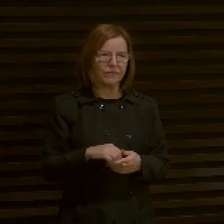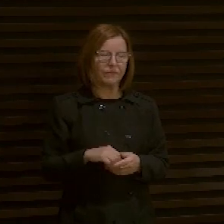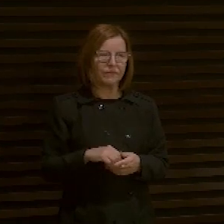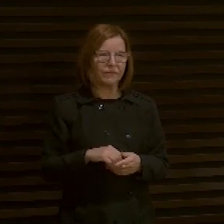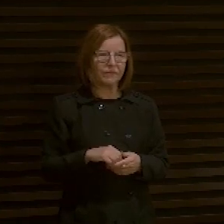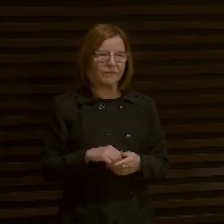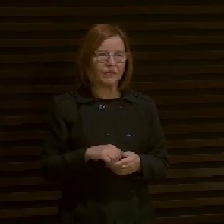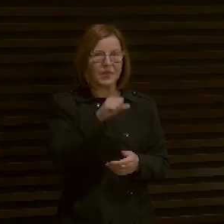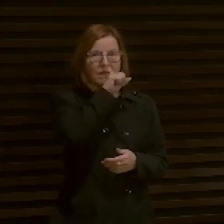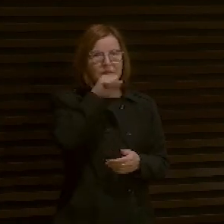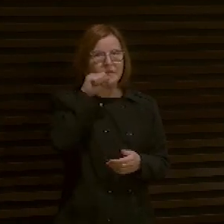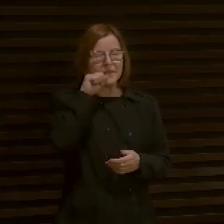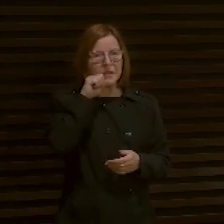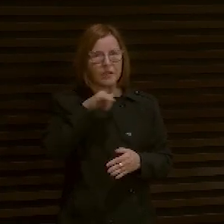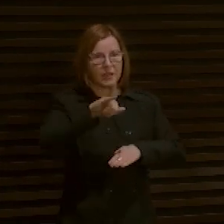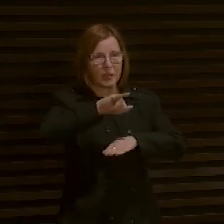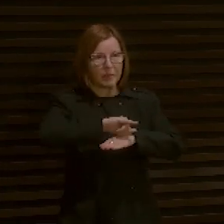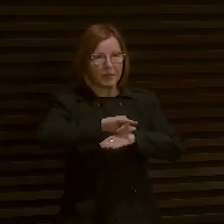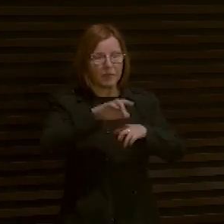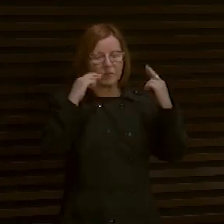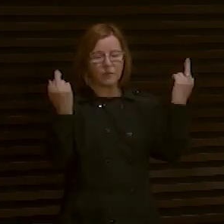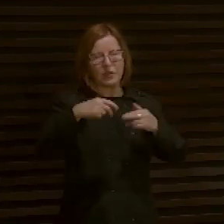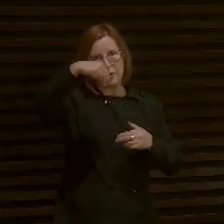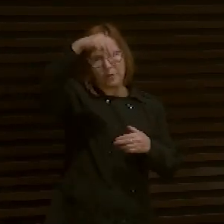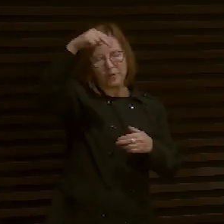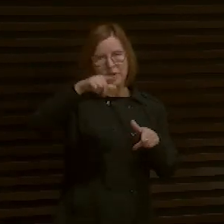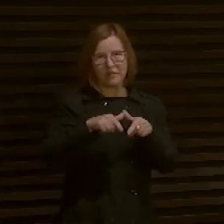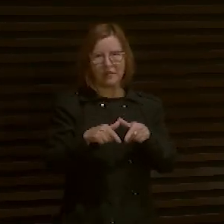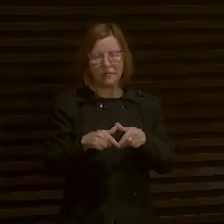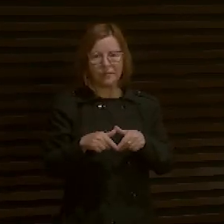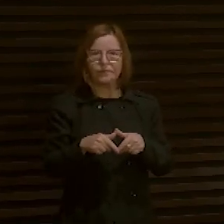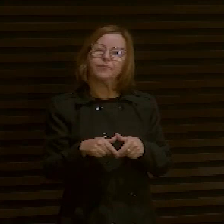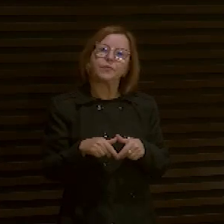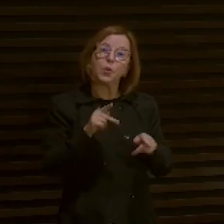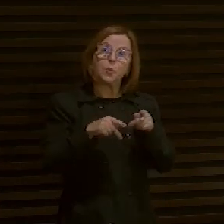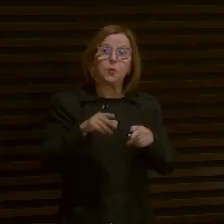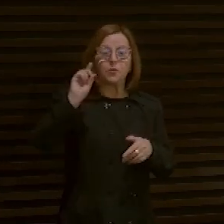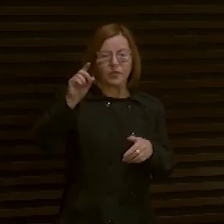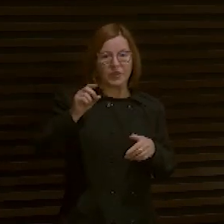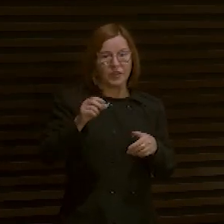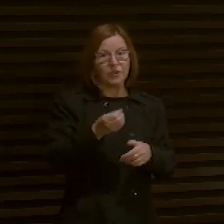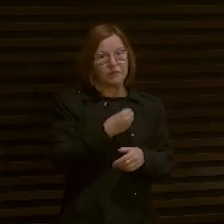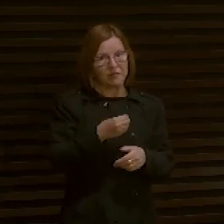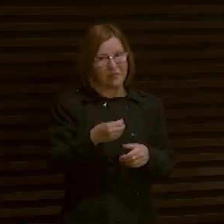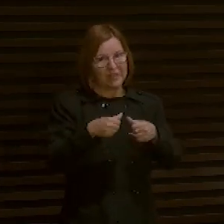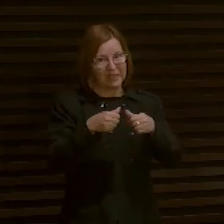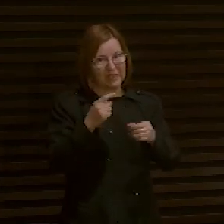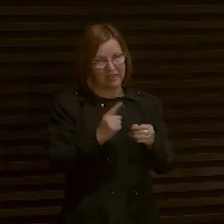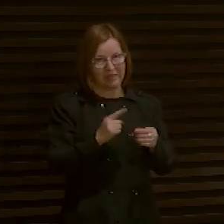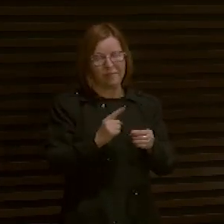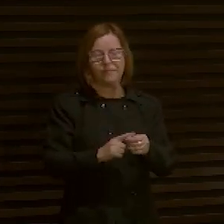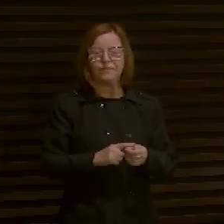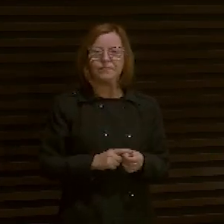Samaria era a capital do reino do norte de Israel. O povo de Deus estava ali, o povo terreno de Deus estava ali